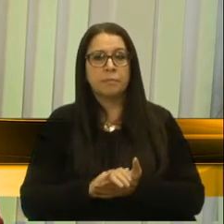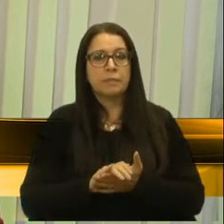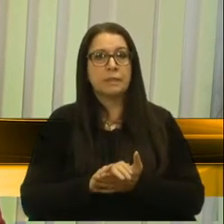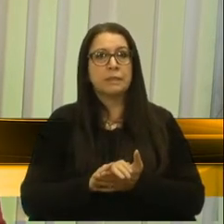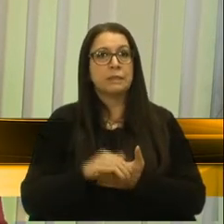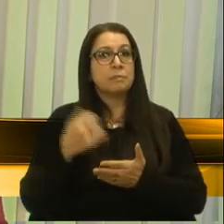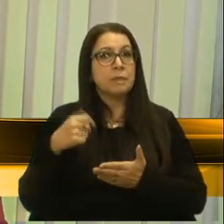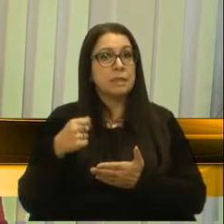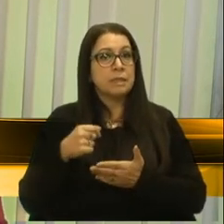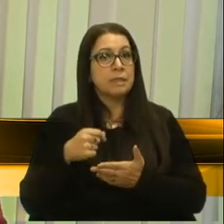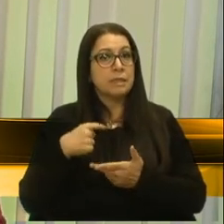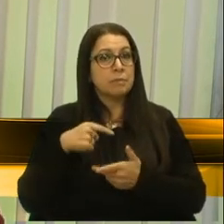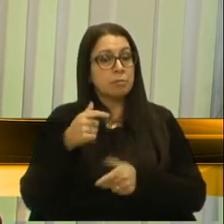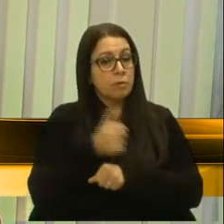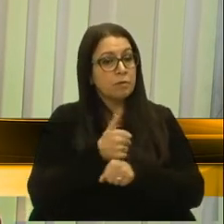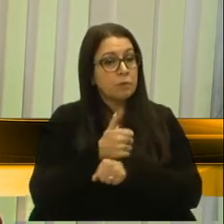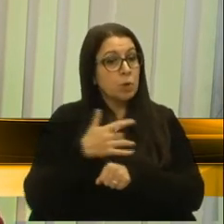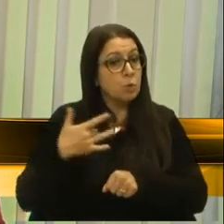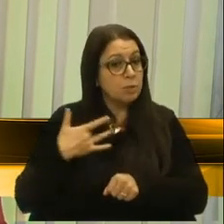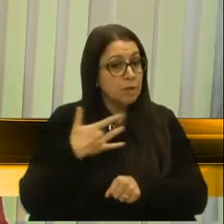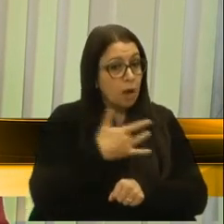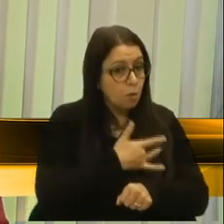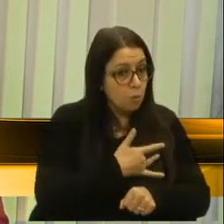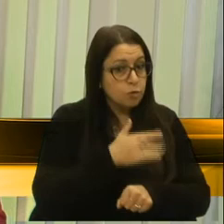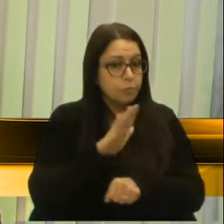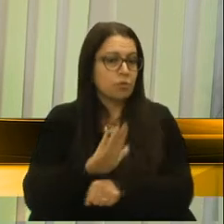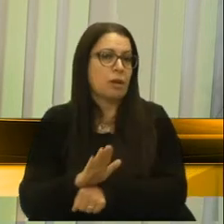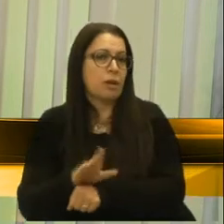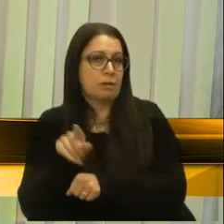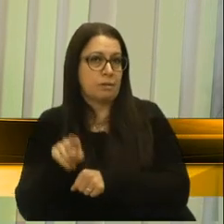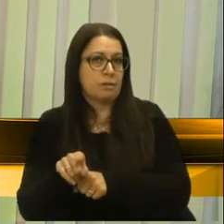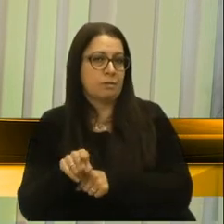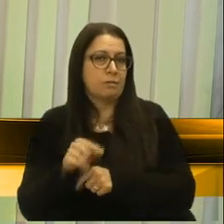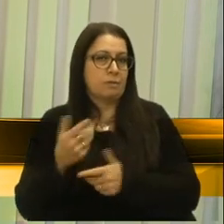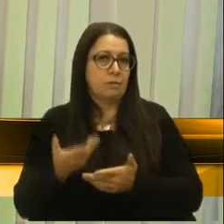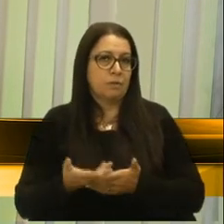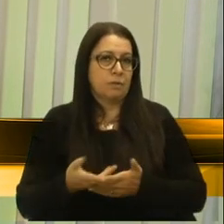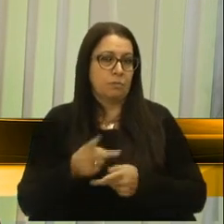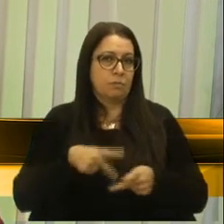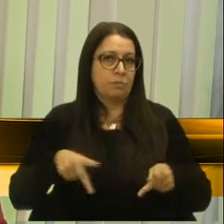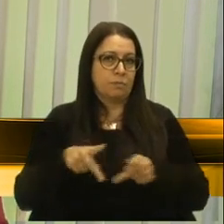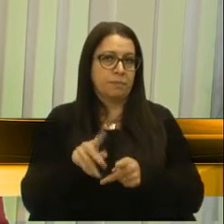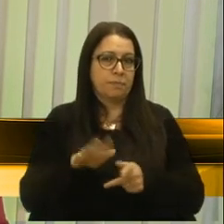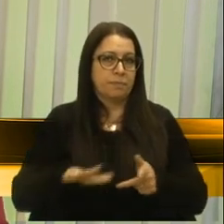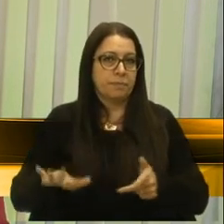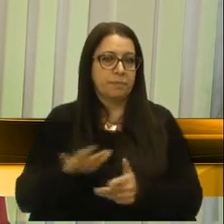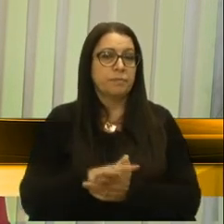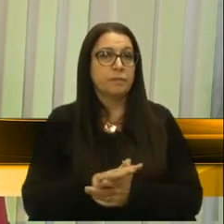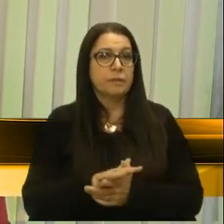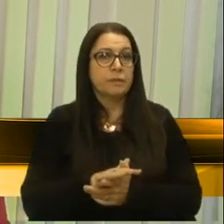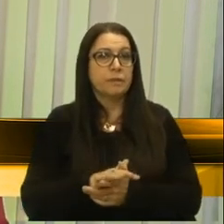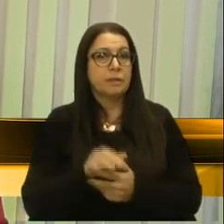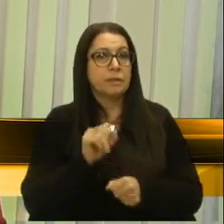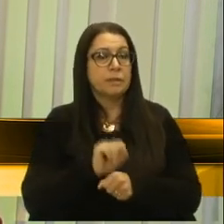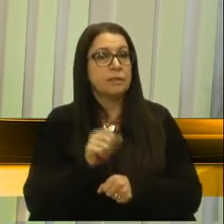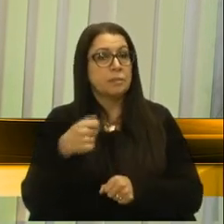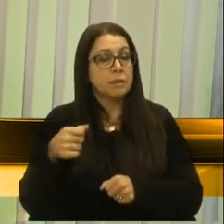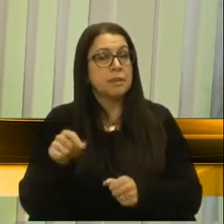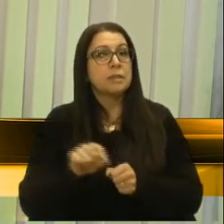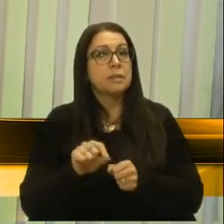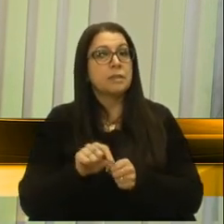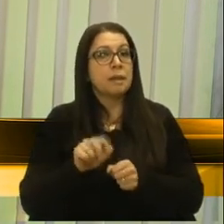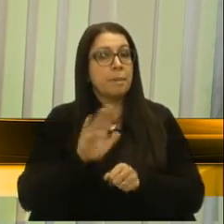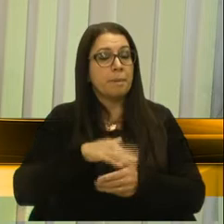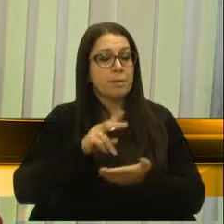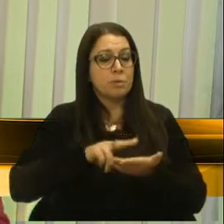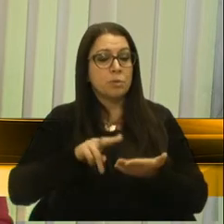gente precisa ter profissionais com saúde para poder auxiliar os demais, a população em geral. E a gente agora precisa ter mais leitos